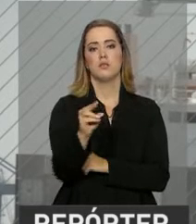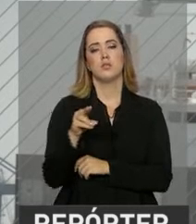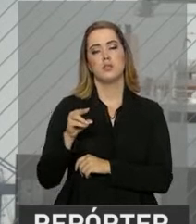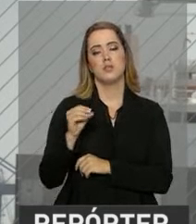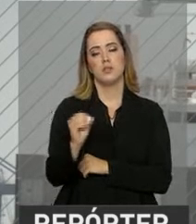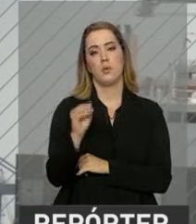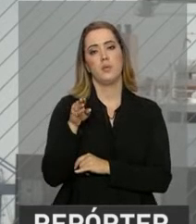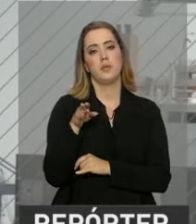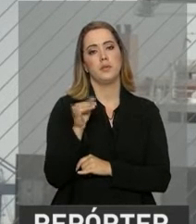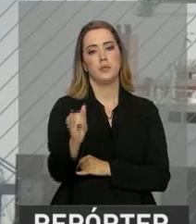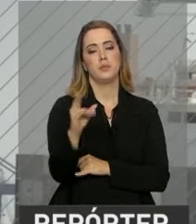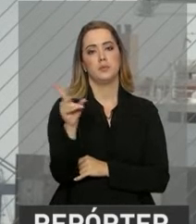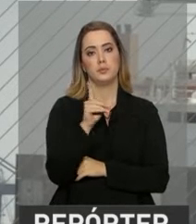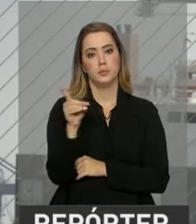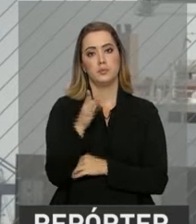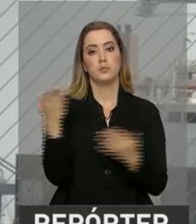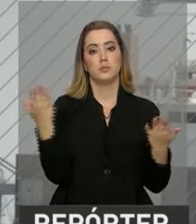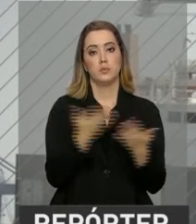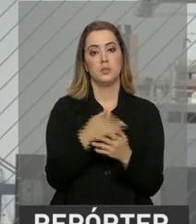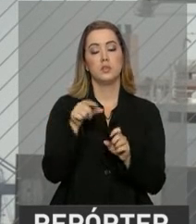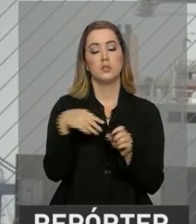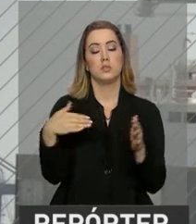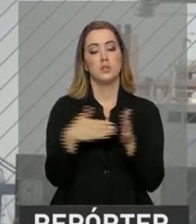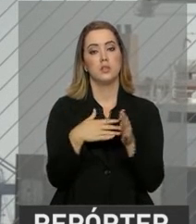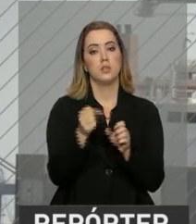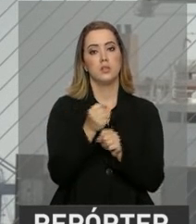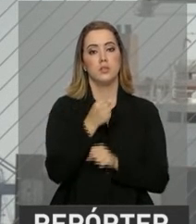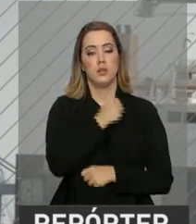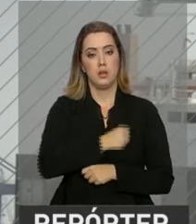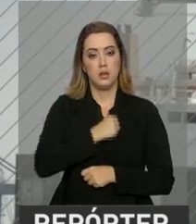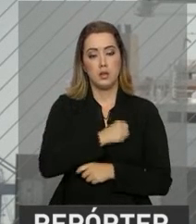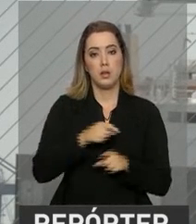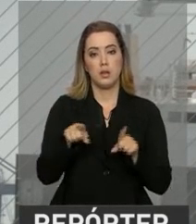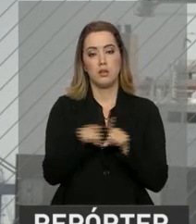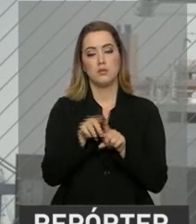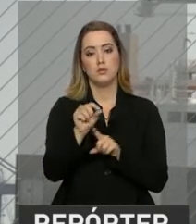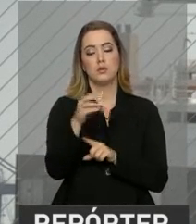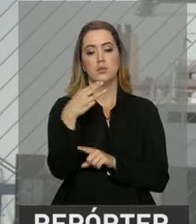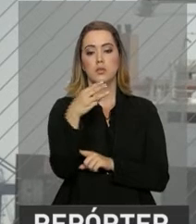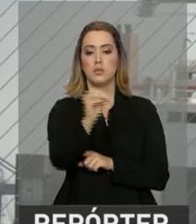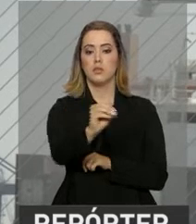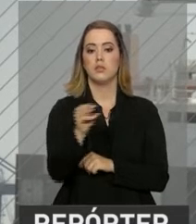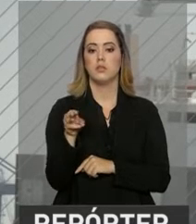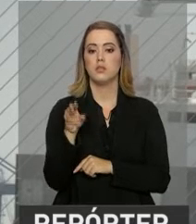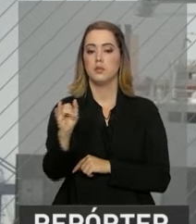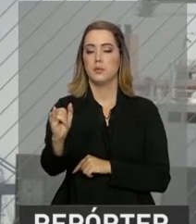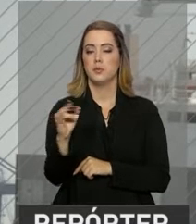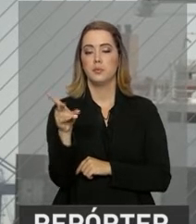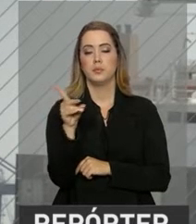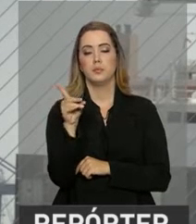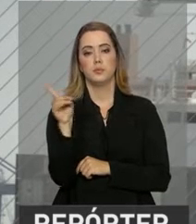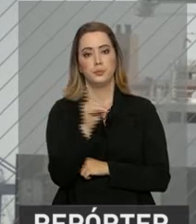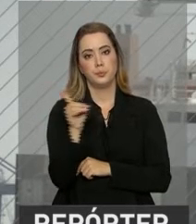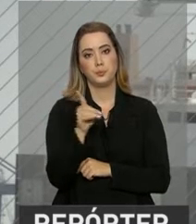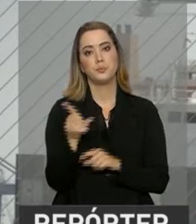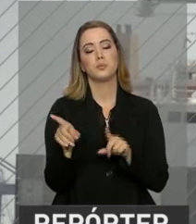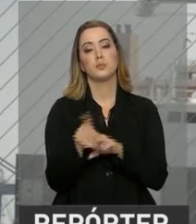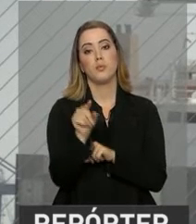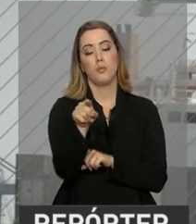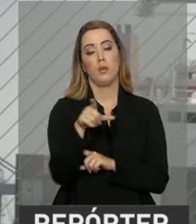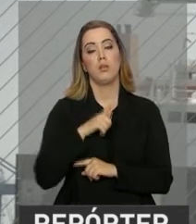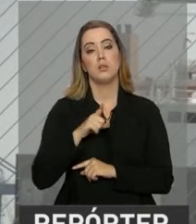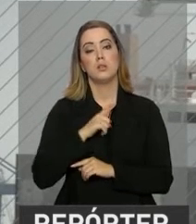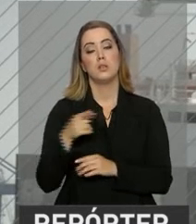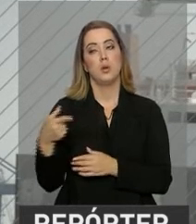meio de dólares e neste ano até agosto a balança registra 30 milhões e meio de dólares o brasil importa dos